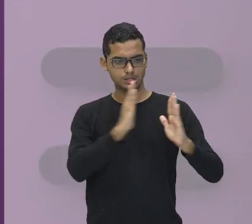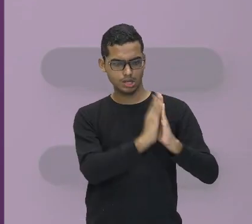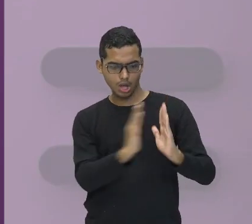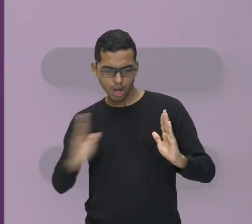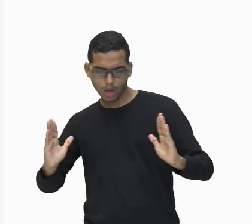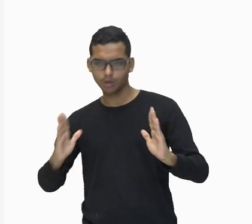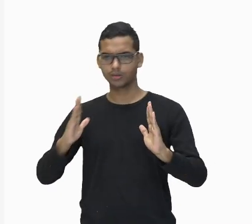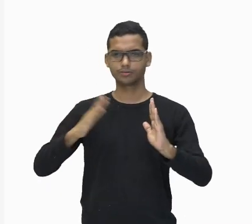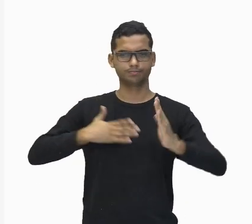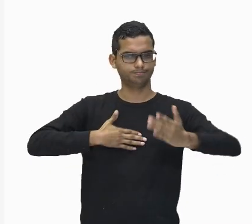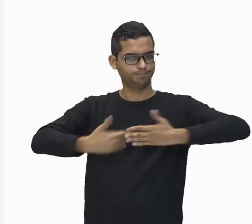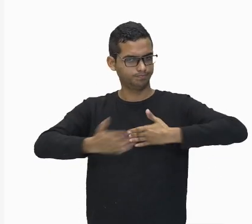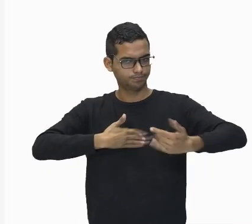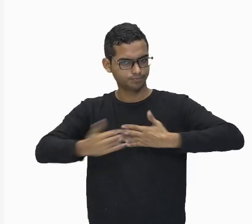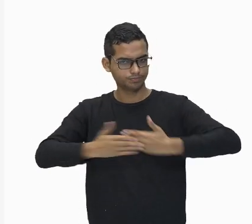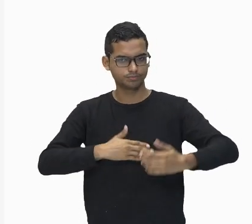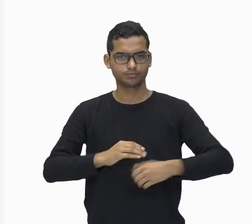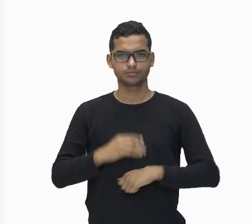aqui comigo.